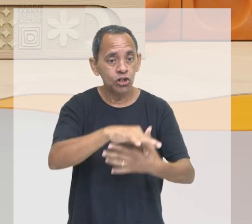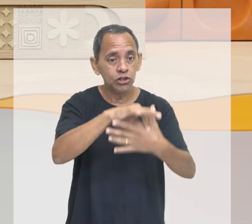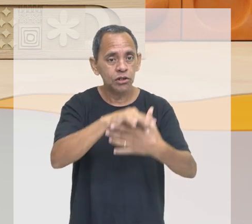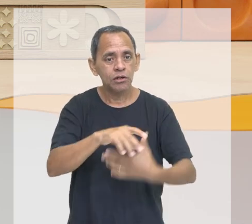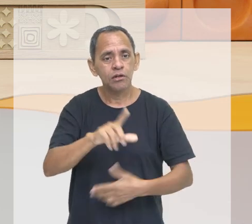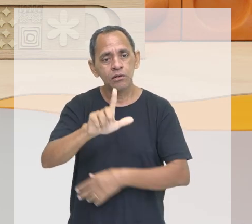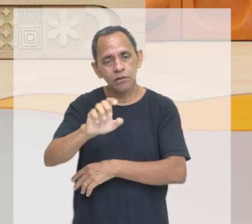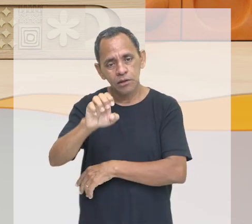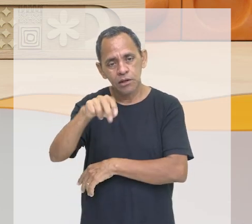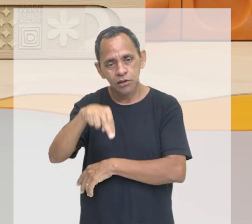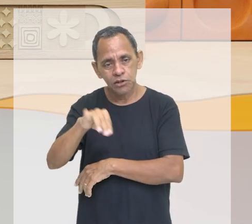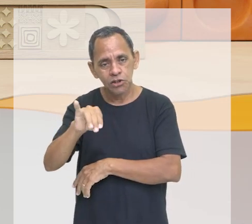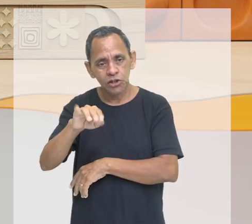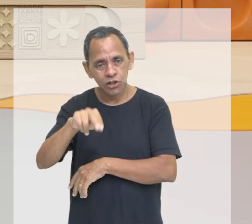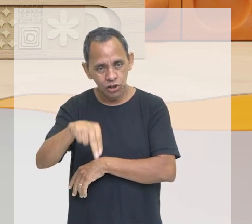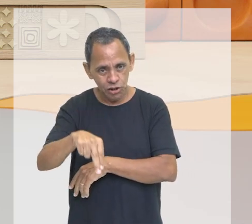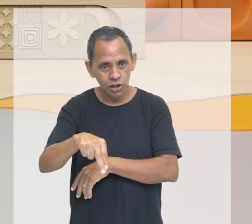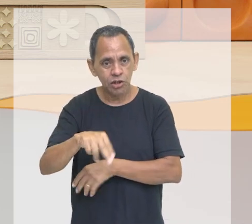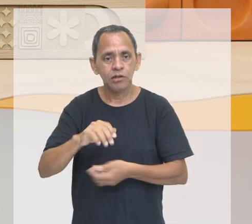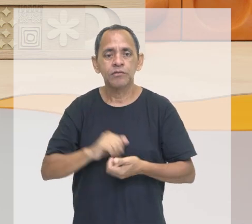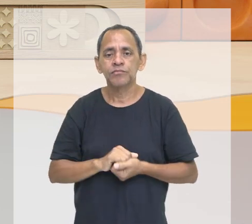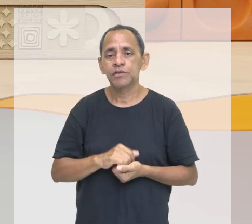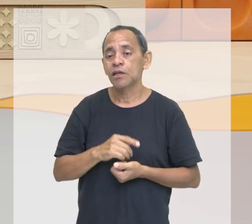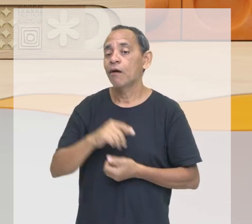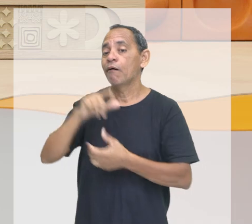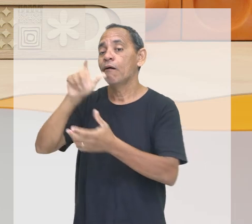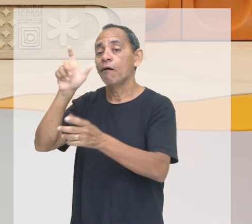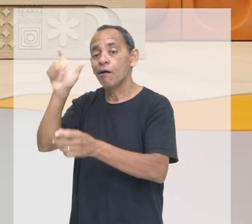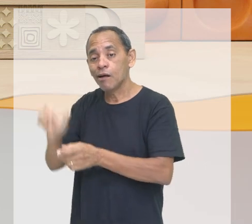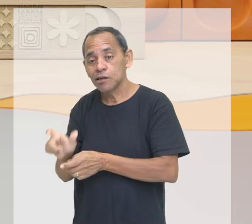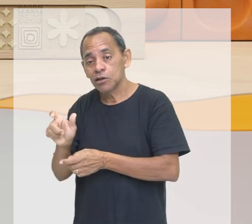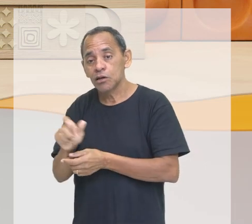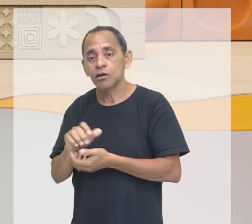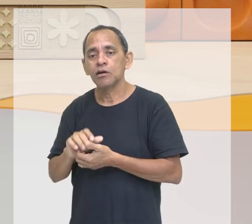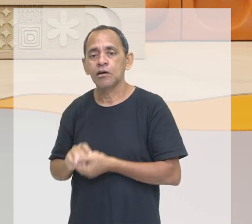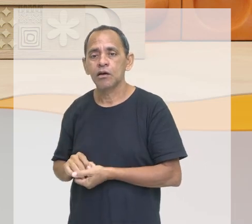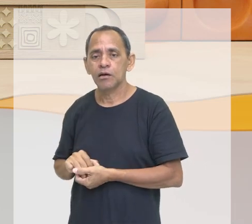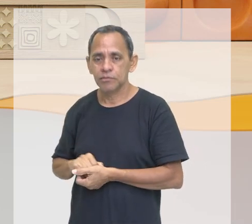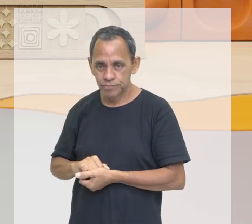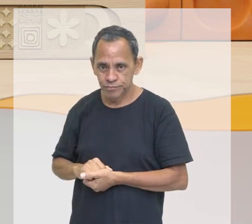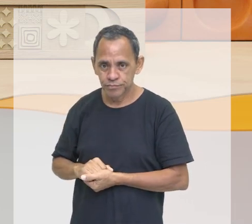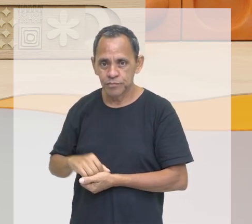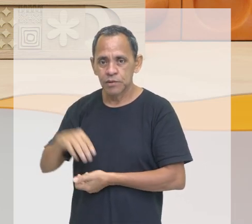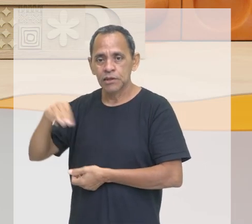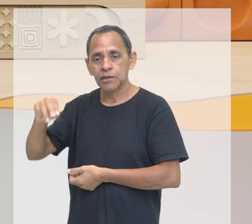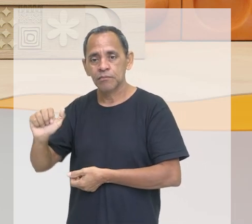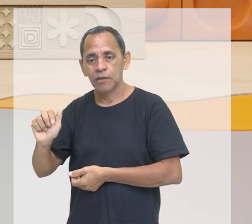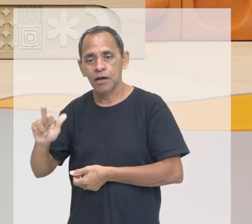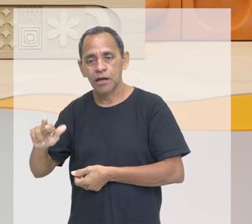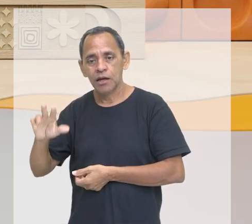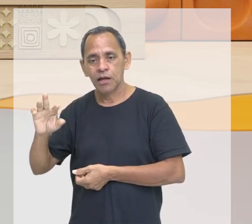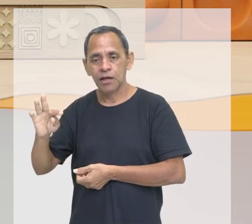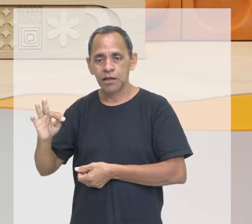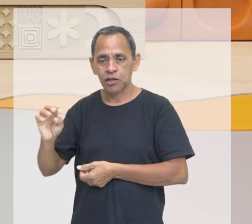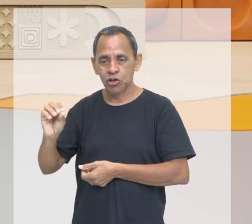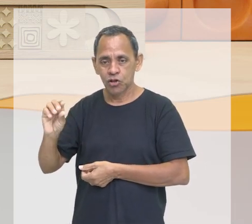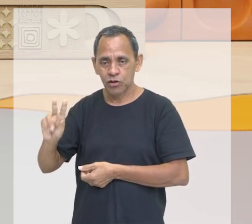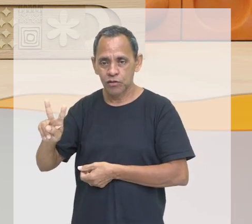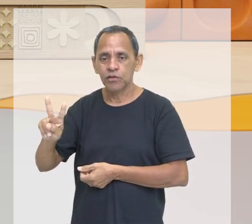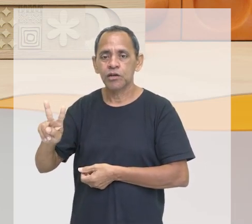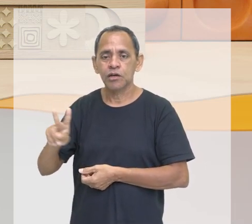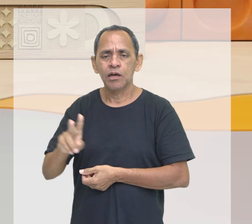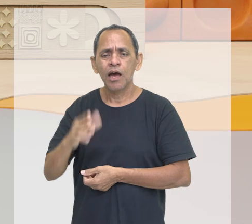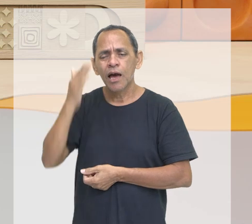o Lenin e o Trotsky, e os mencheviques tinham como líder Martov. No que acreditavam